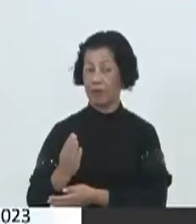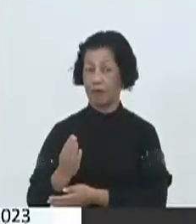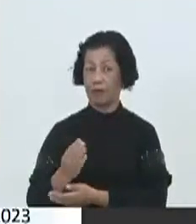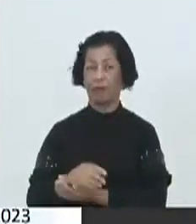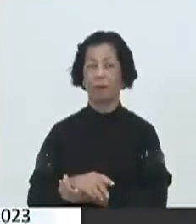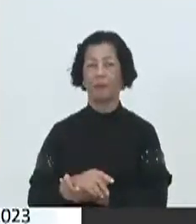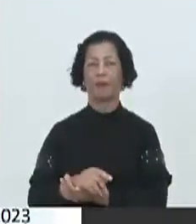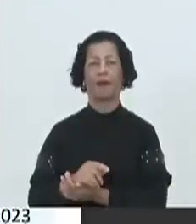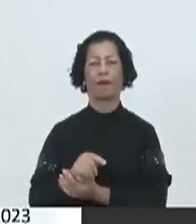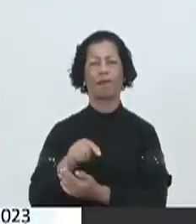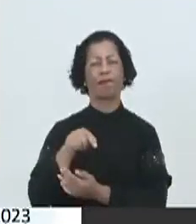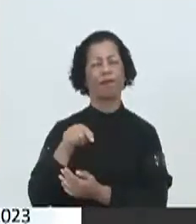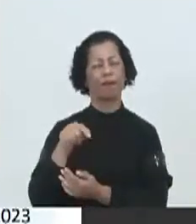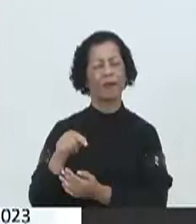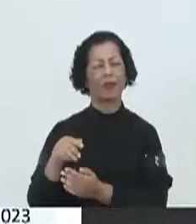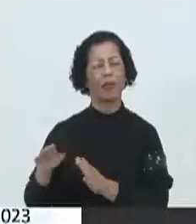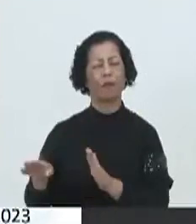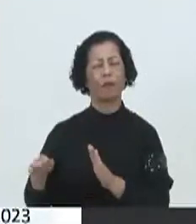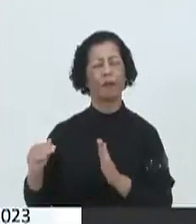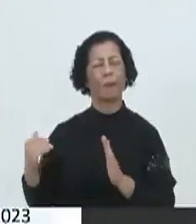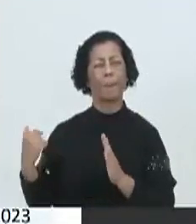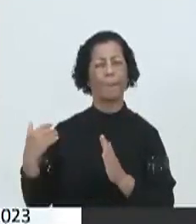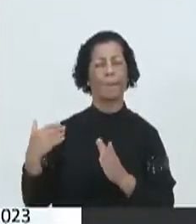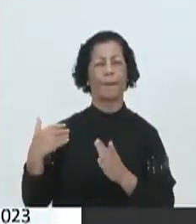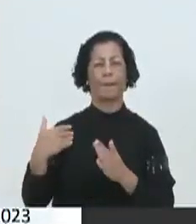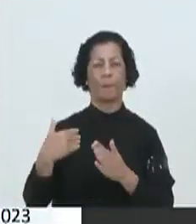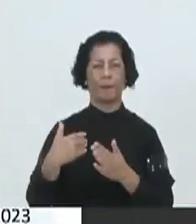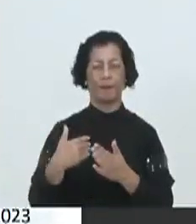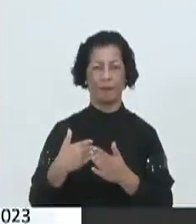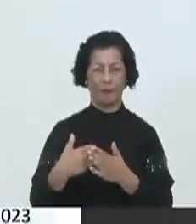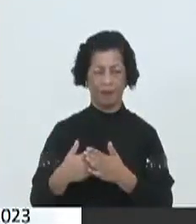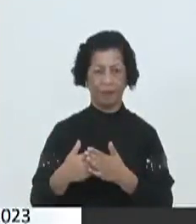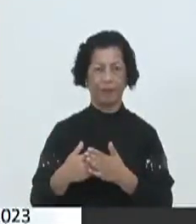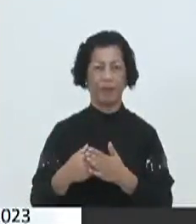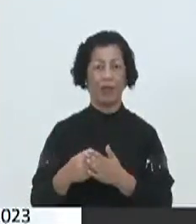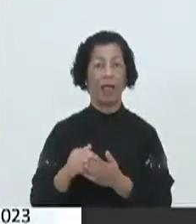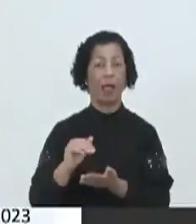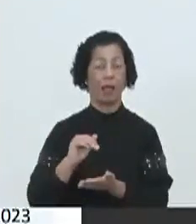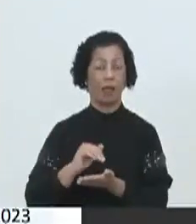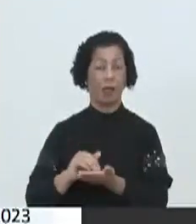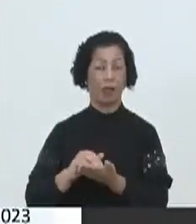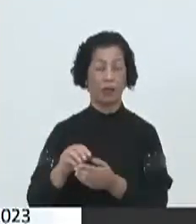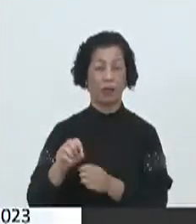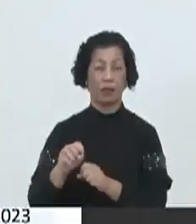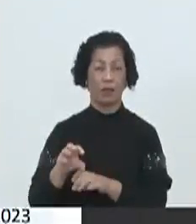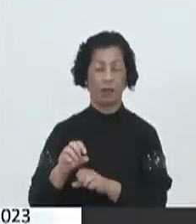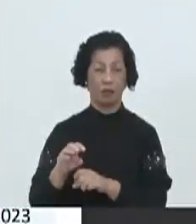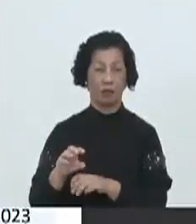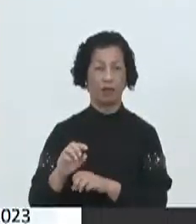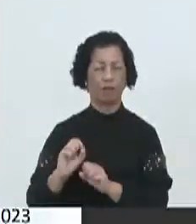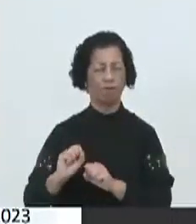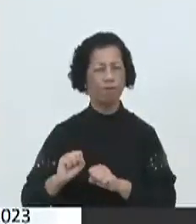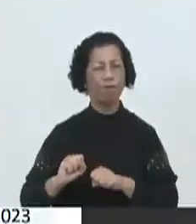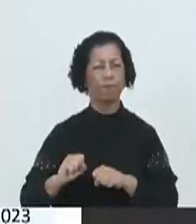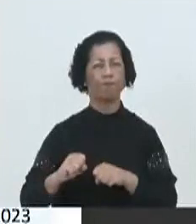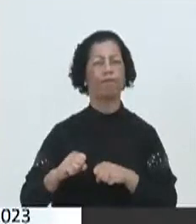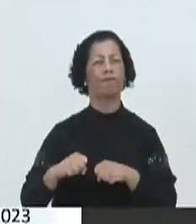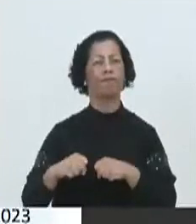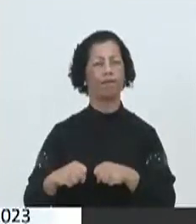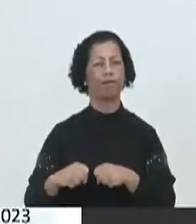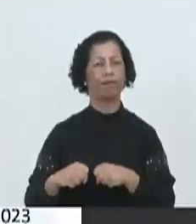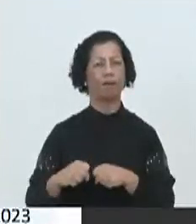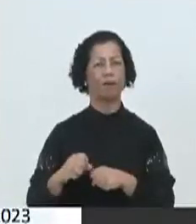o encerramento do do segundo quadrimestre a secretaria de educação tinha empenhado R